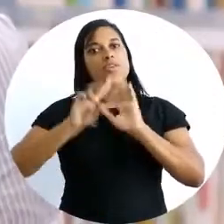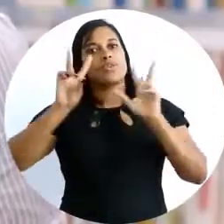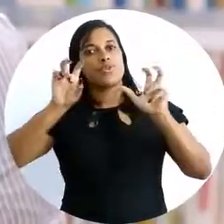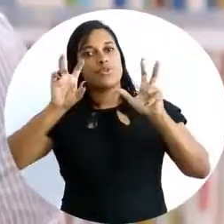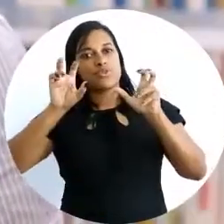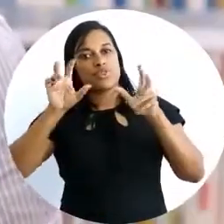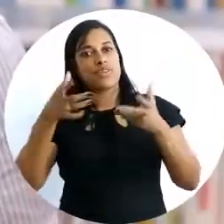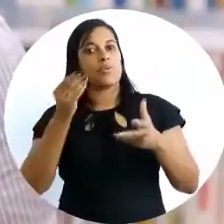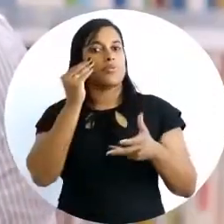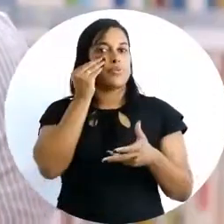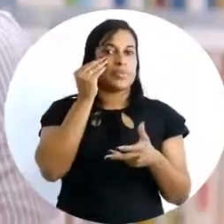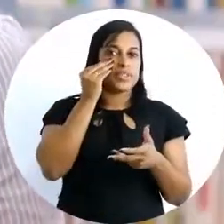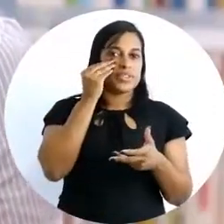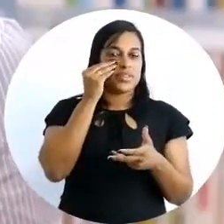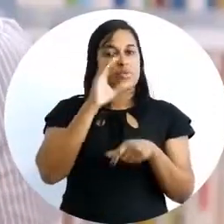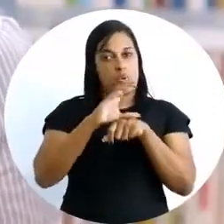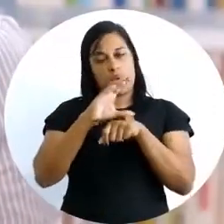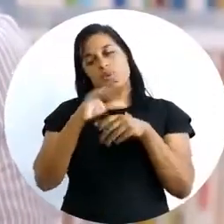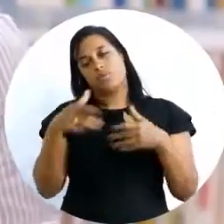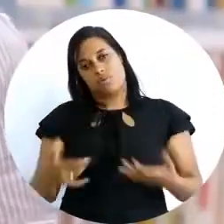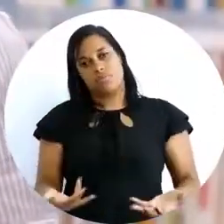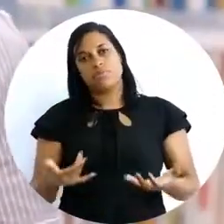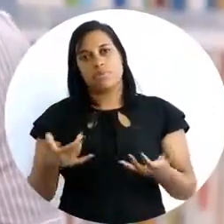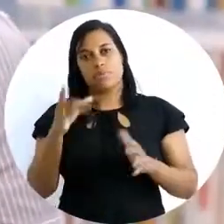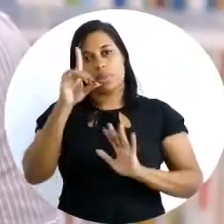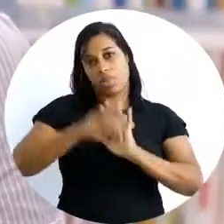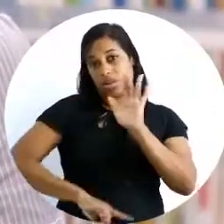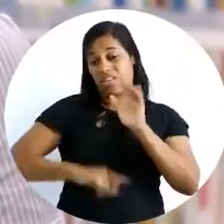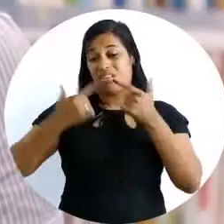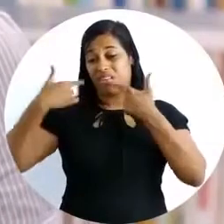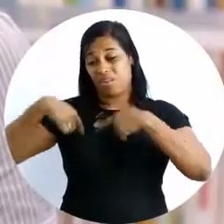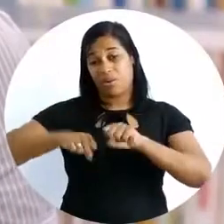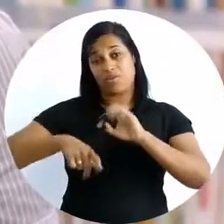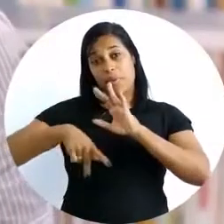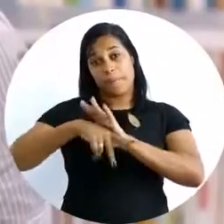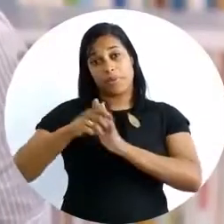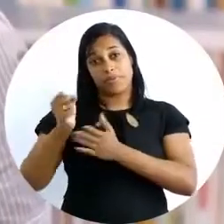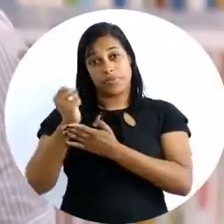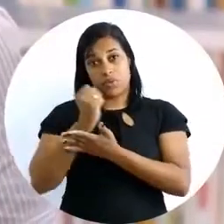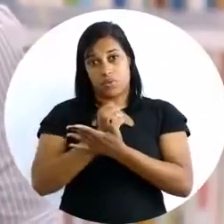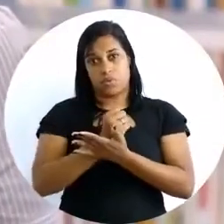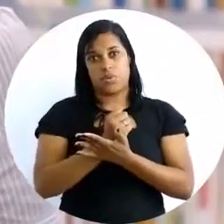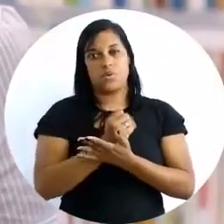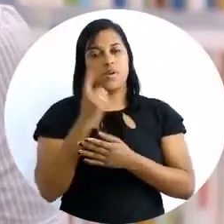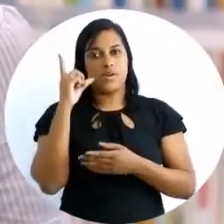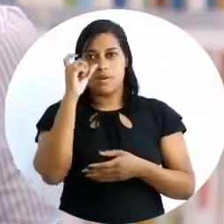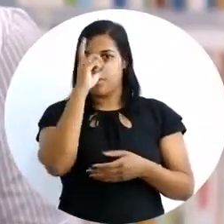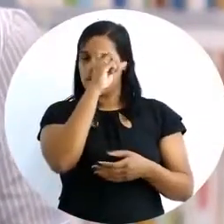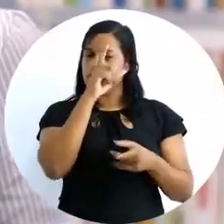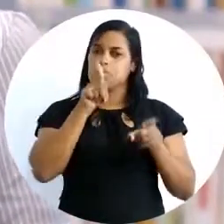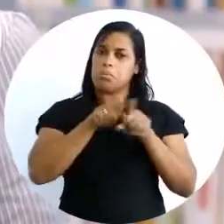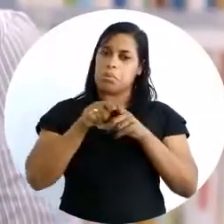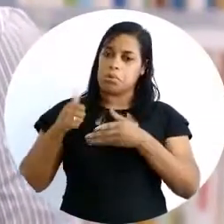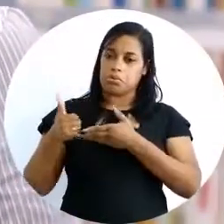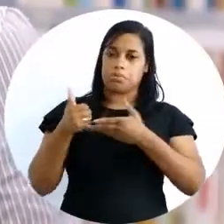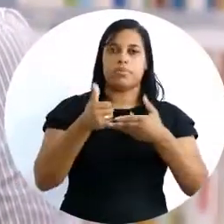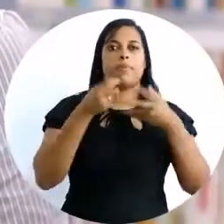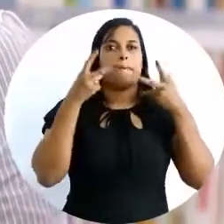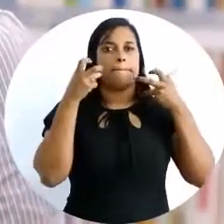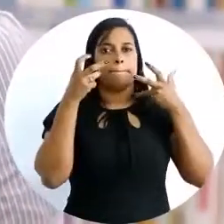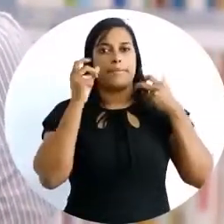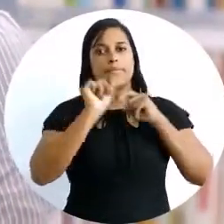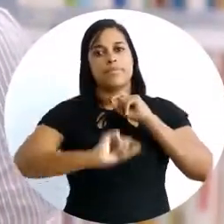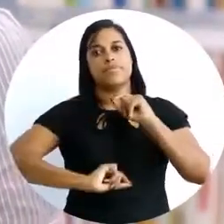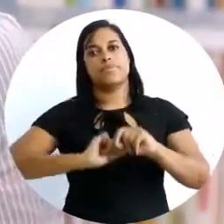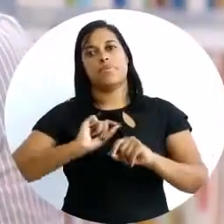direito, que serão os termos específicos. Então, essas linguagens documentárias mais complexas, elas também nos ajudam a